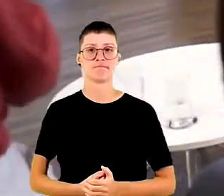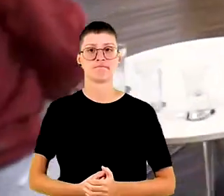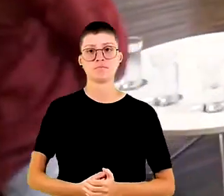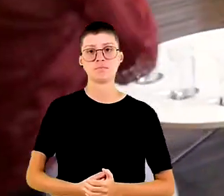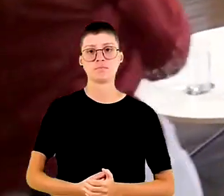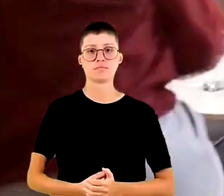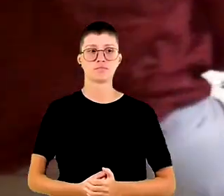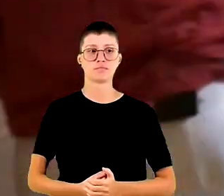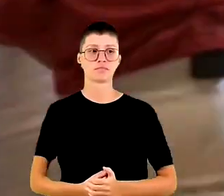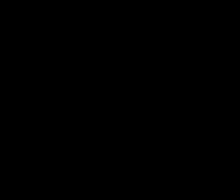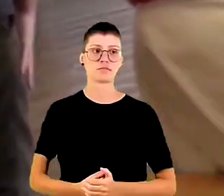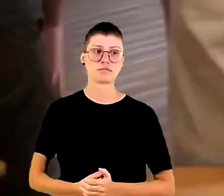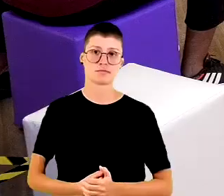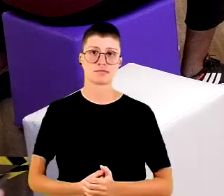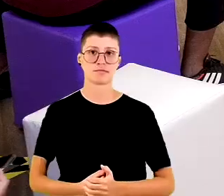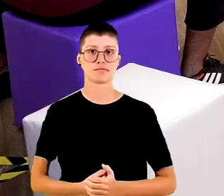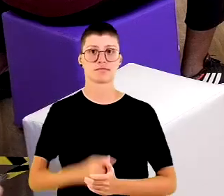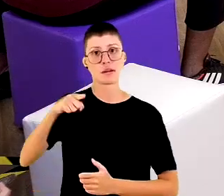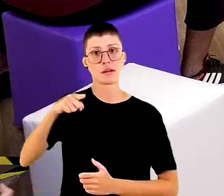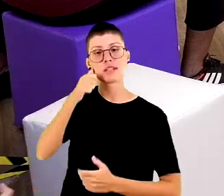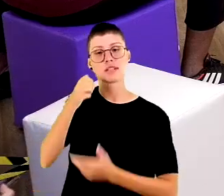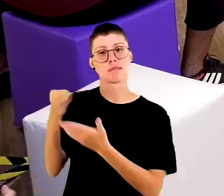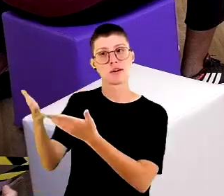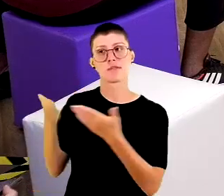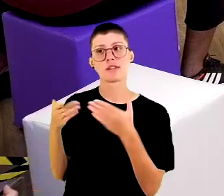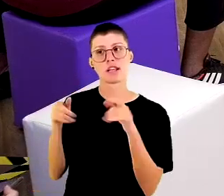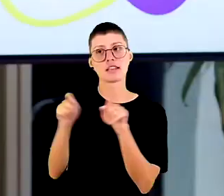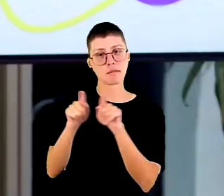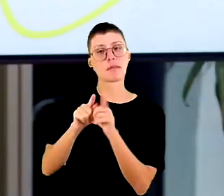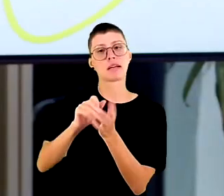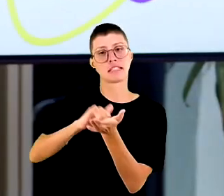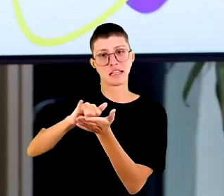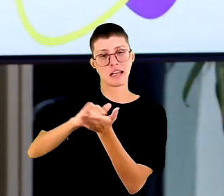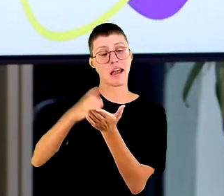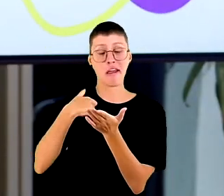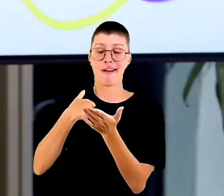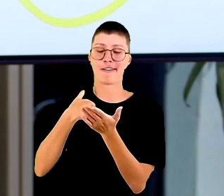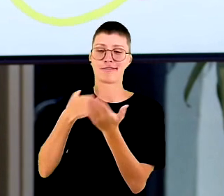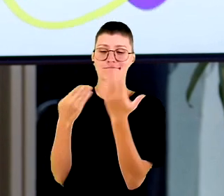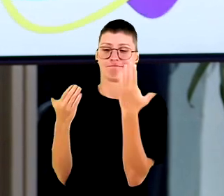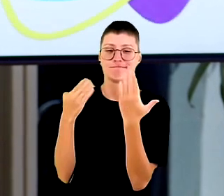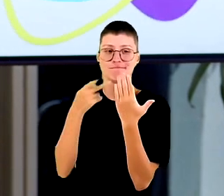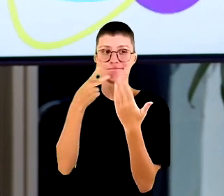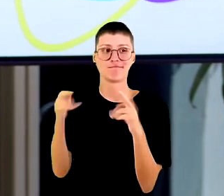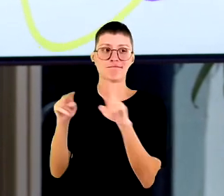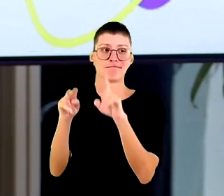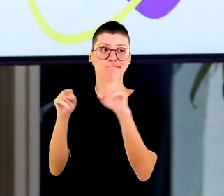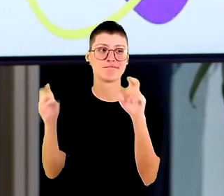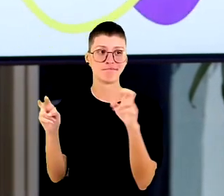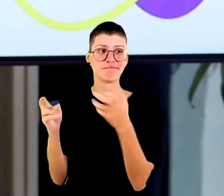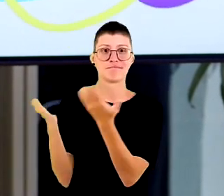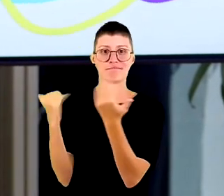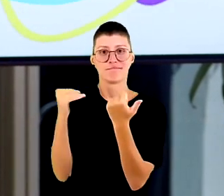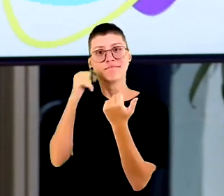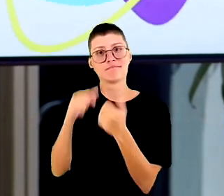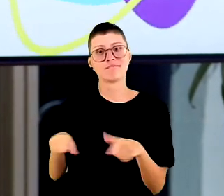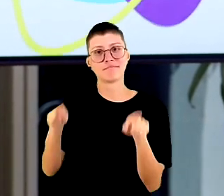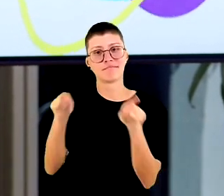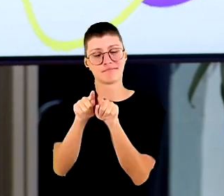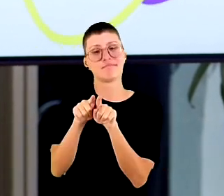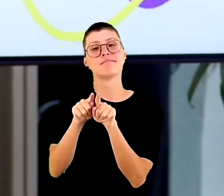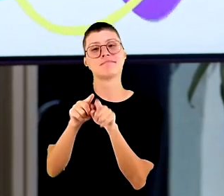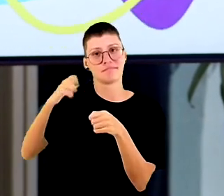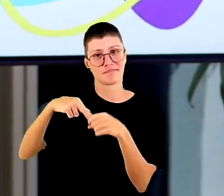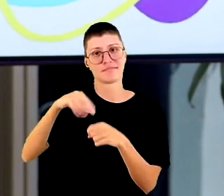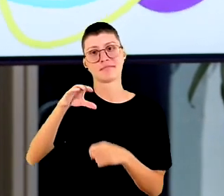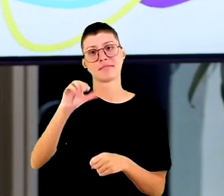E a nossa próxima convidada, a nossa próxima startup, sou até suspeito para falar, que eu acompanho desde o comecinho aqui da parceria com a Raizen. Carmela, seja muito